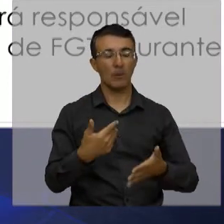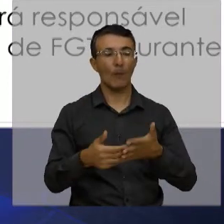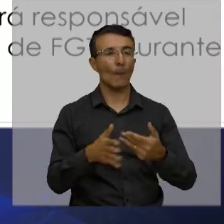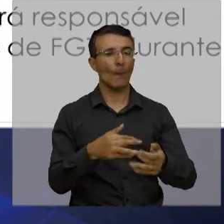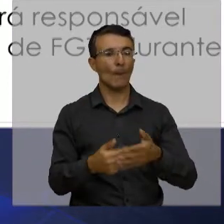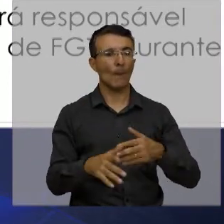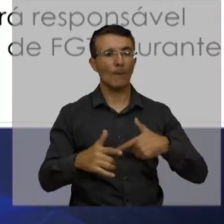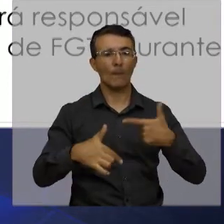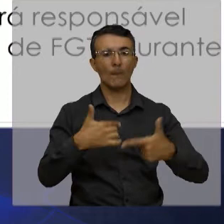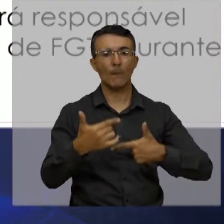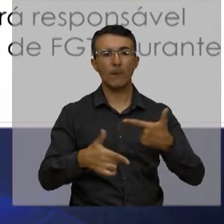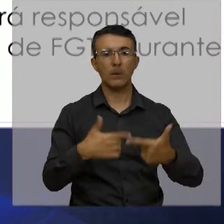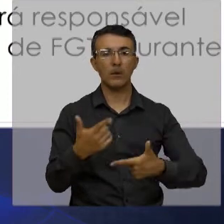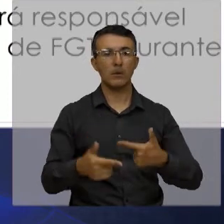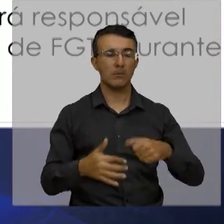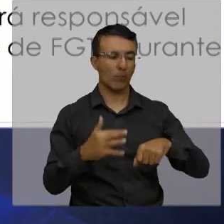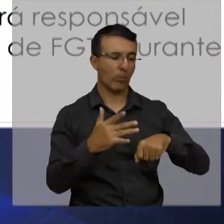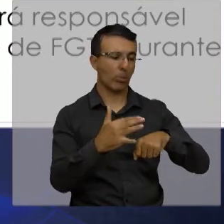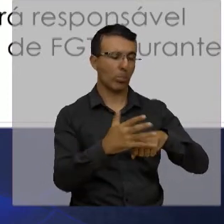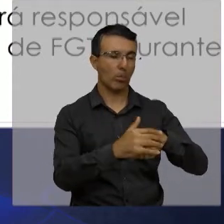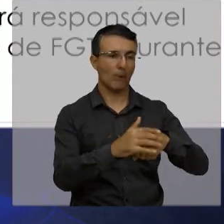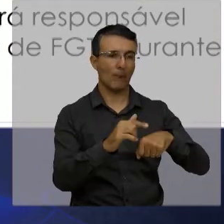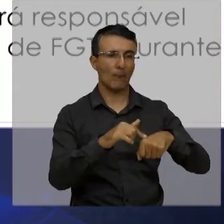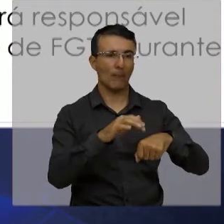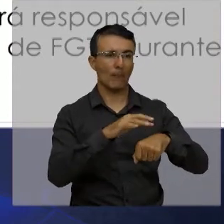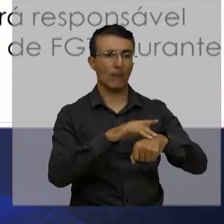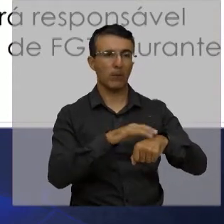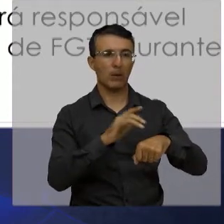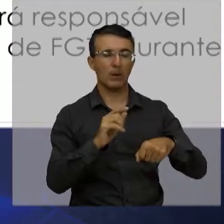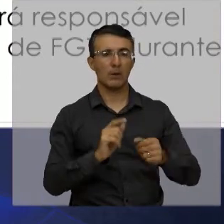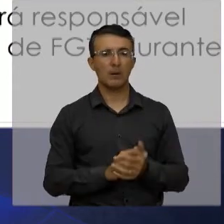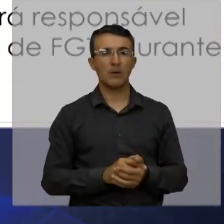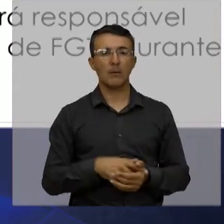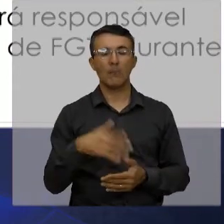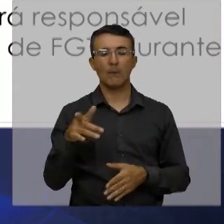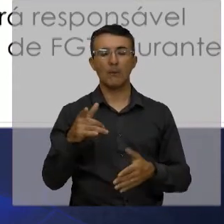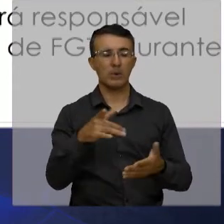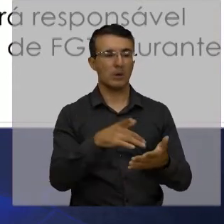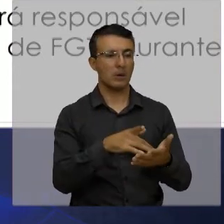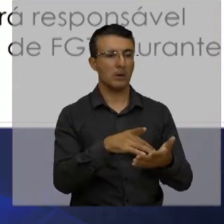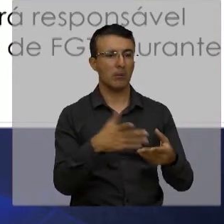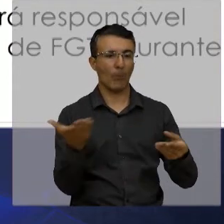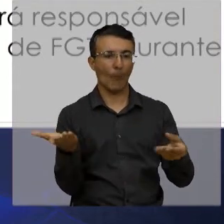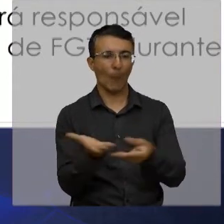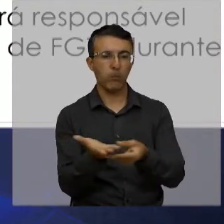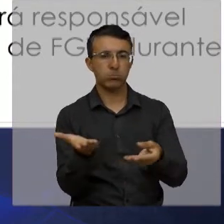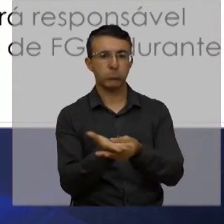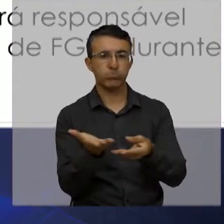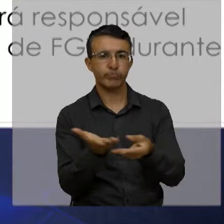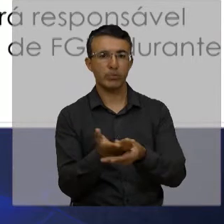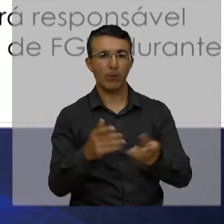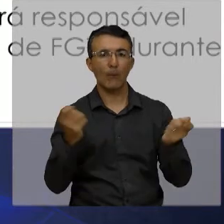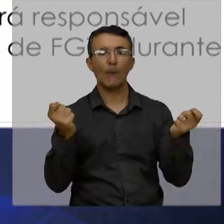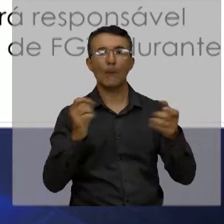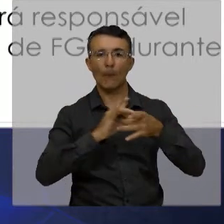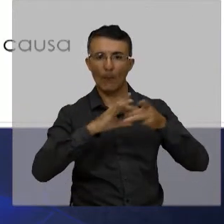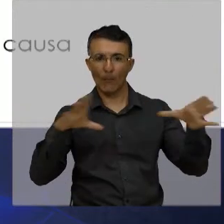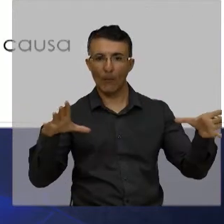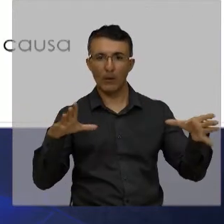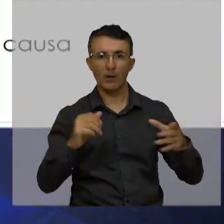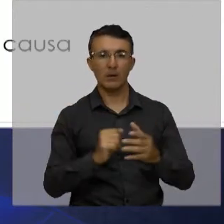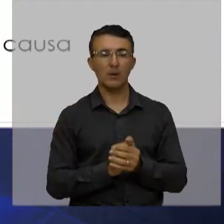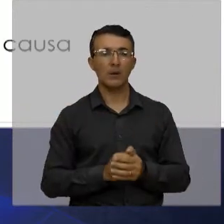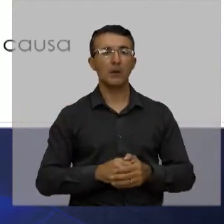for infectada pelo transporte coletivo pode entrar judicialmente, porque lhe é garantido 1 ano de